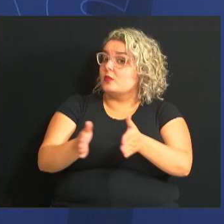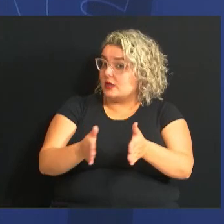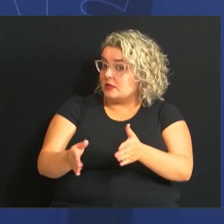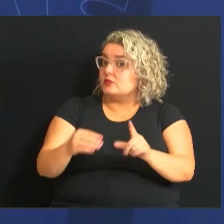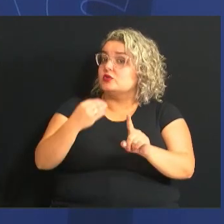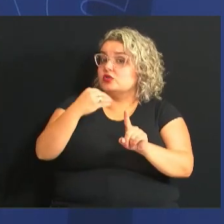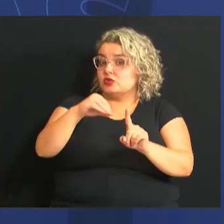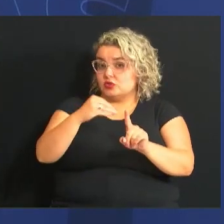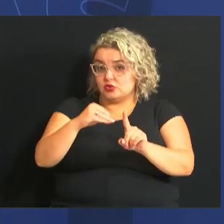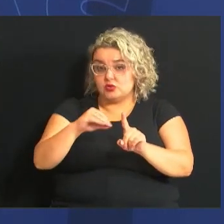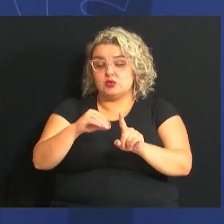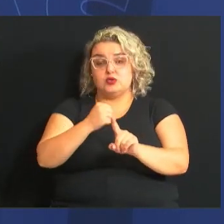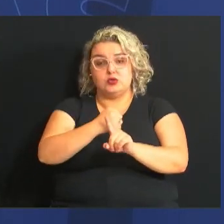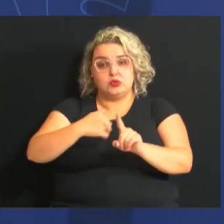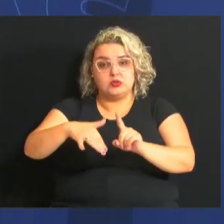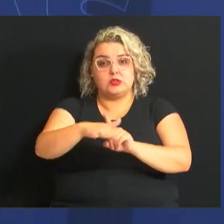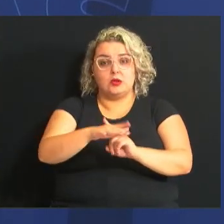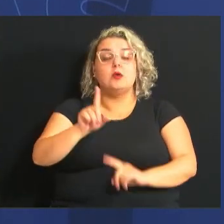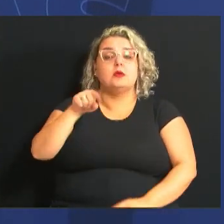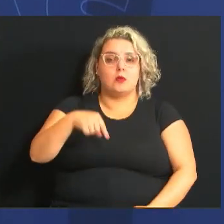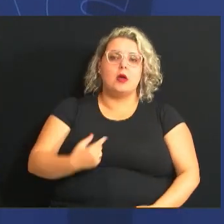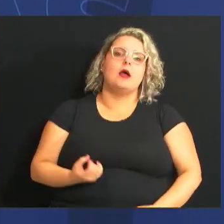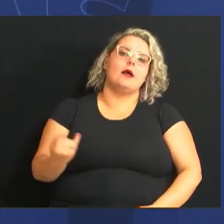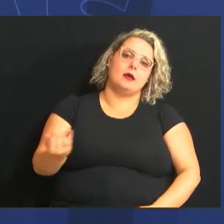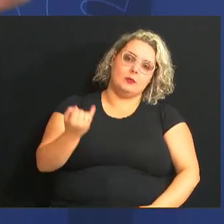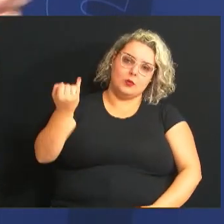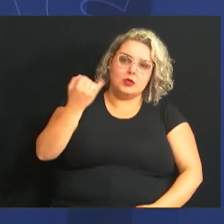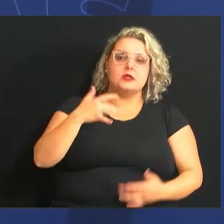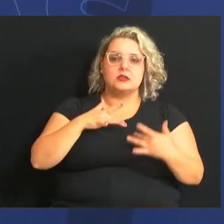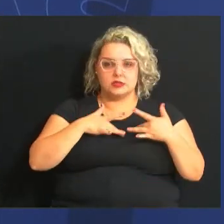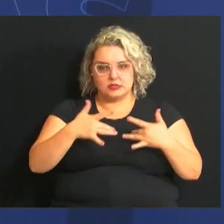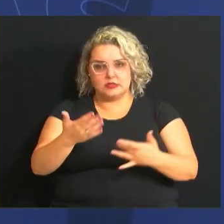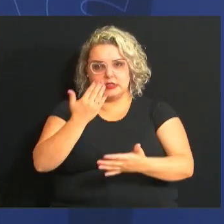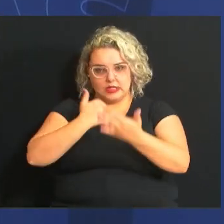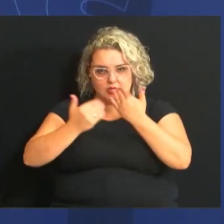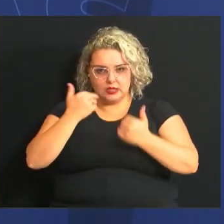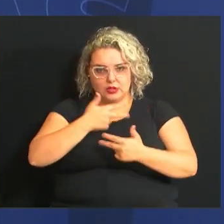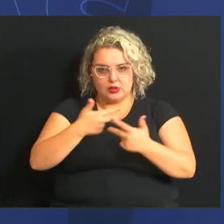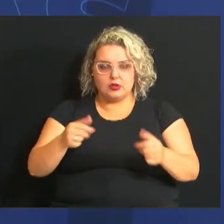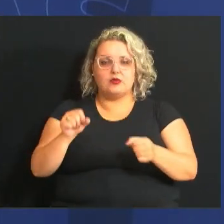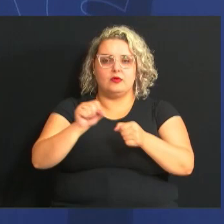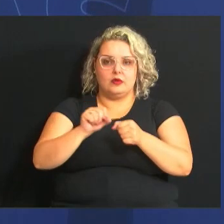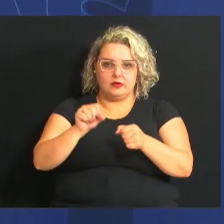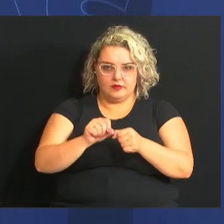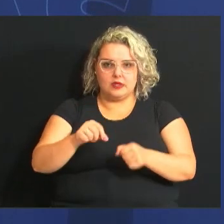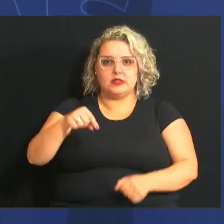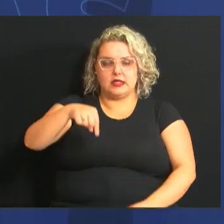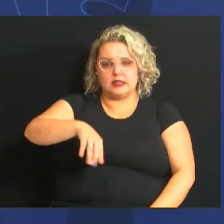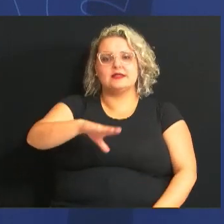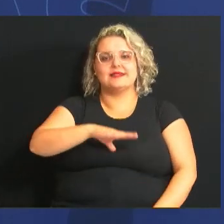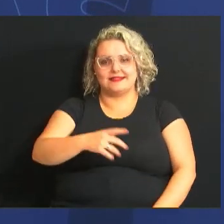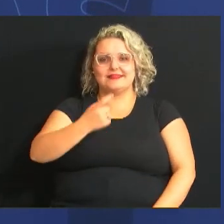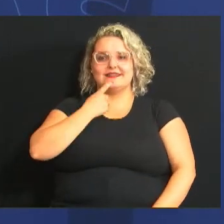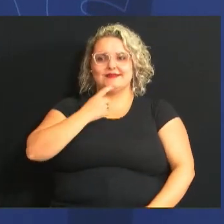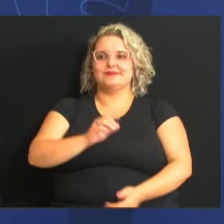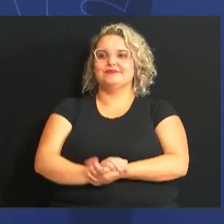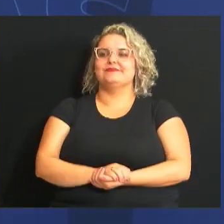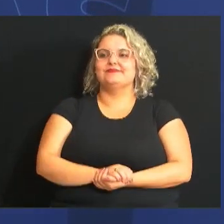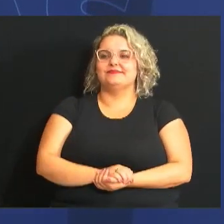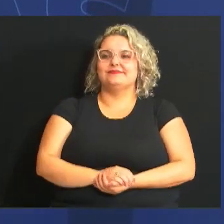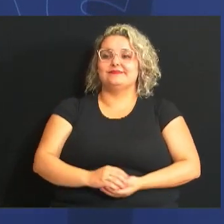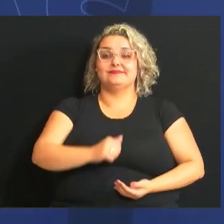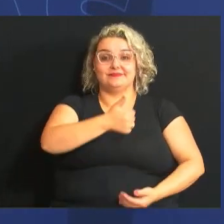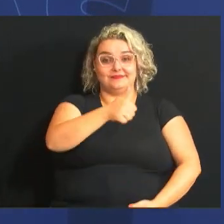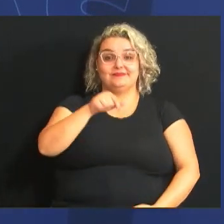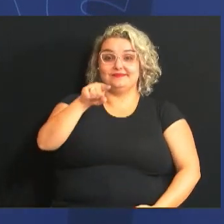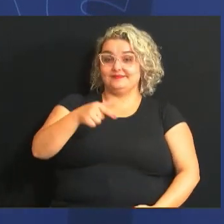vulnerabilidade social. Então, é importante essa doação de alimentos que foi realizada aqui na cidade de Campinas. 11 horas mais